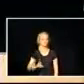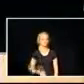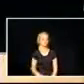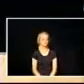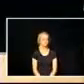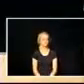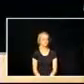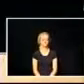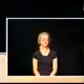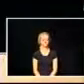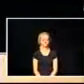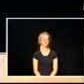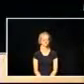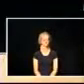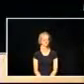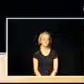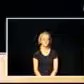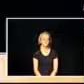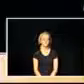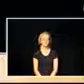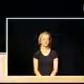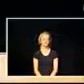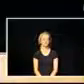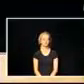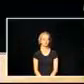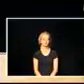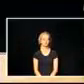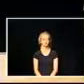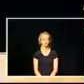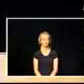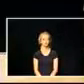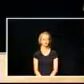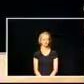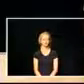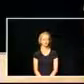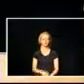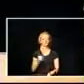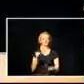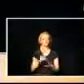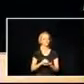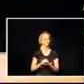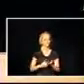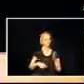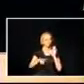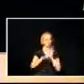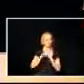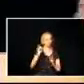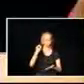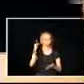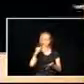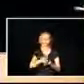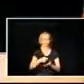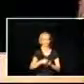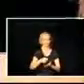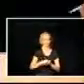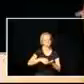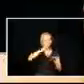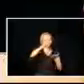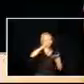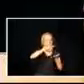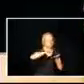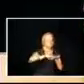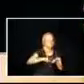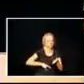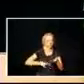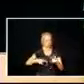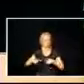uma vez, a falta de priorizar o cumprimento da lei e, principalmente, de conferir ao trabalhador,